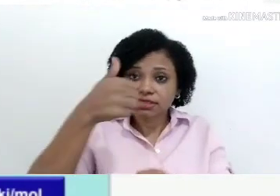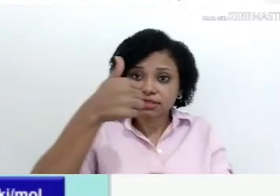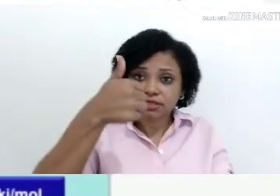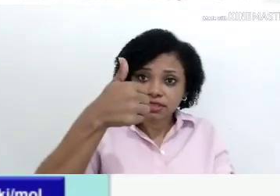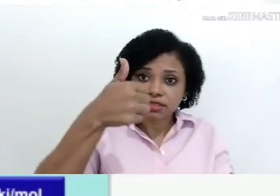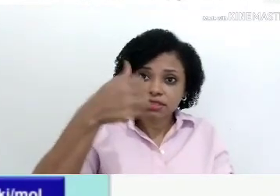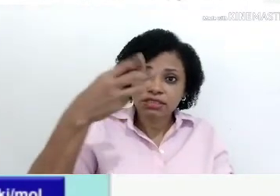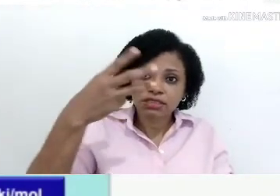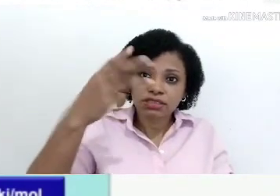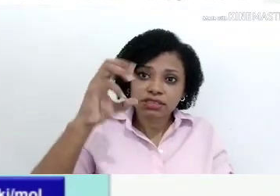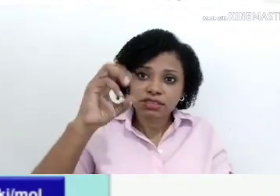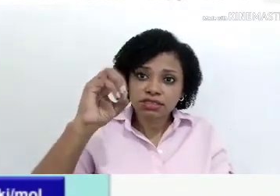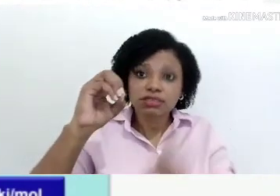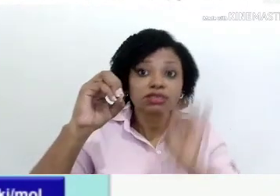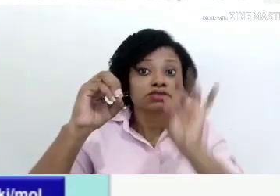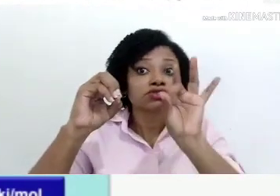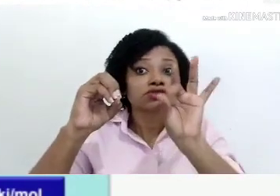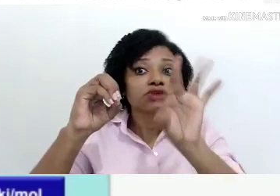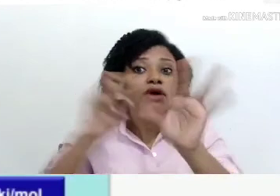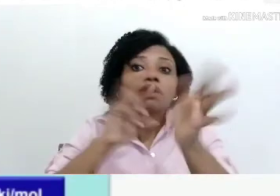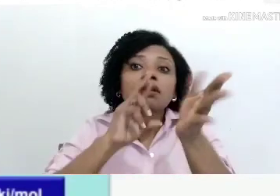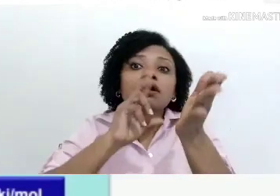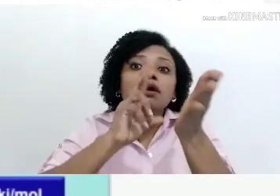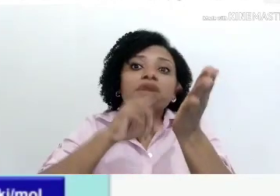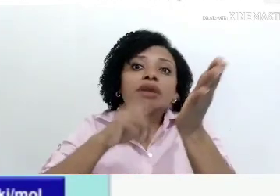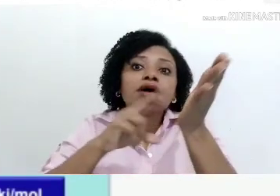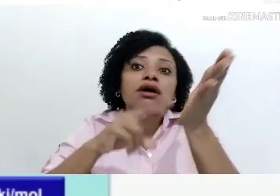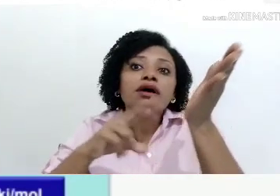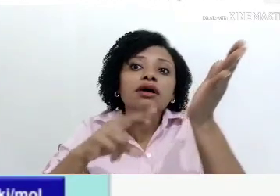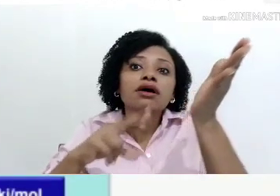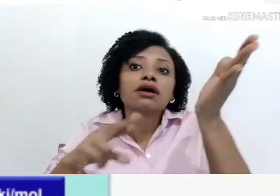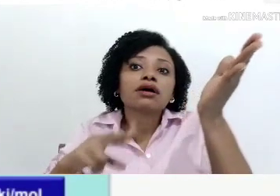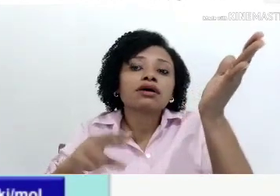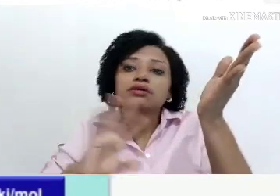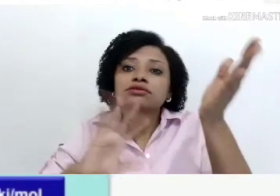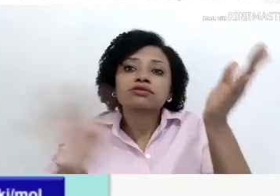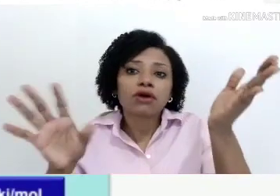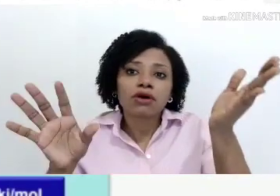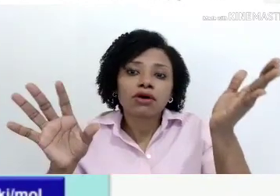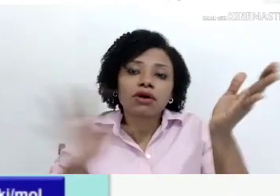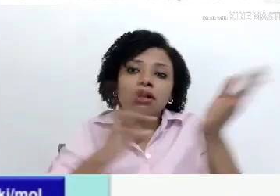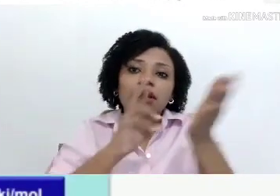as respostas. Vocês coloquem tipo gabarito, tá? E a gente